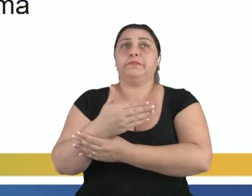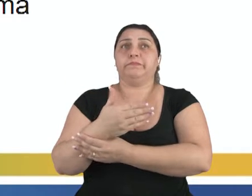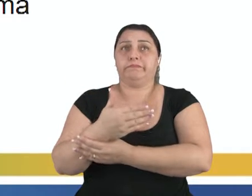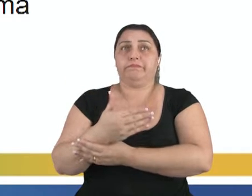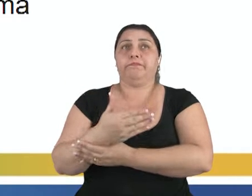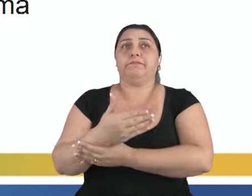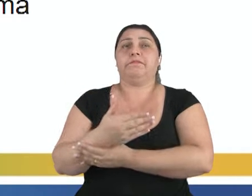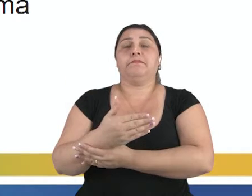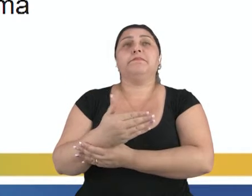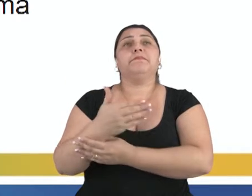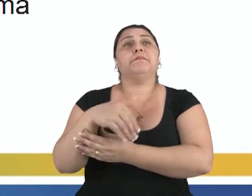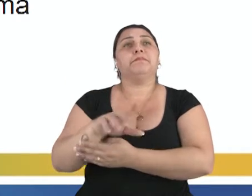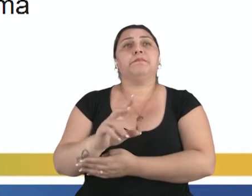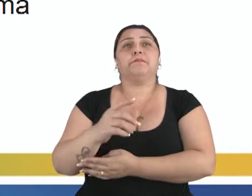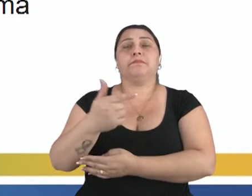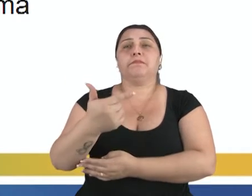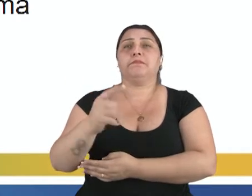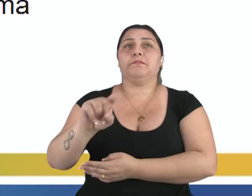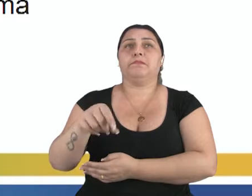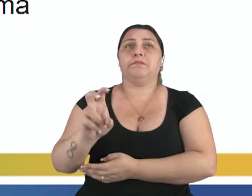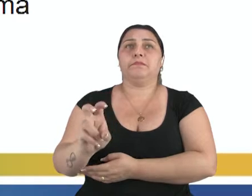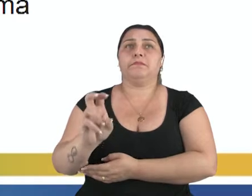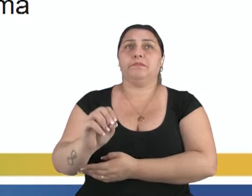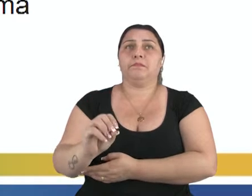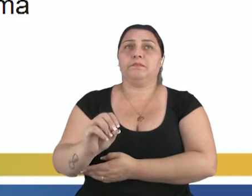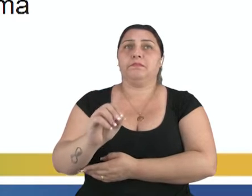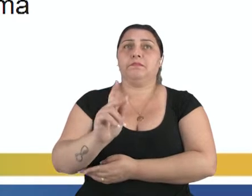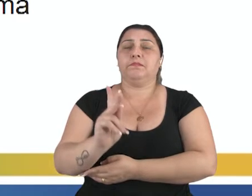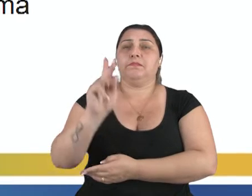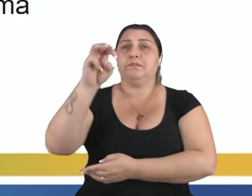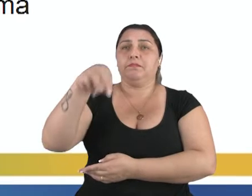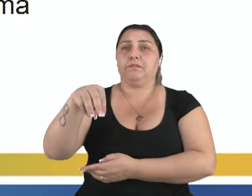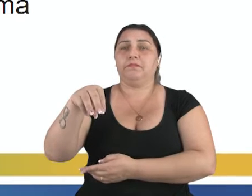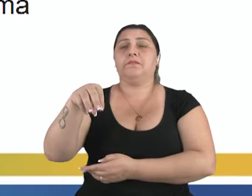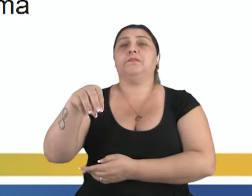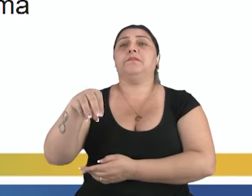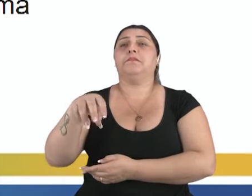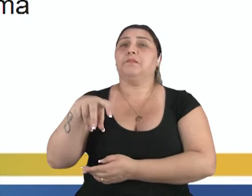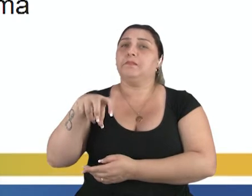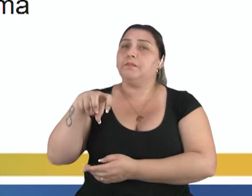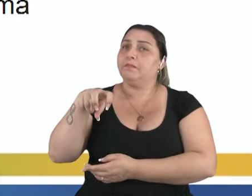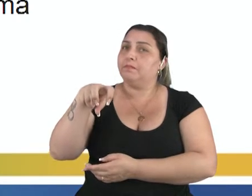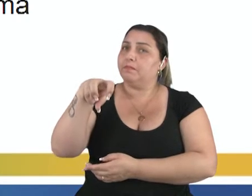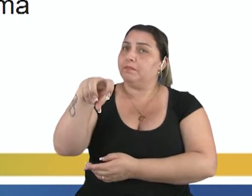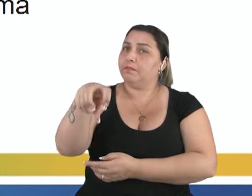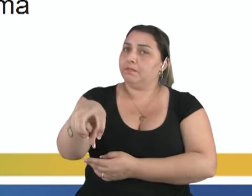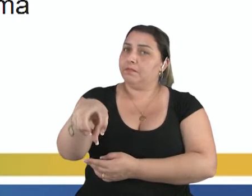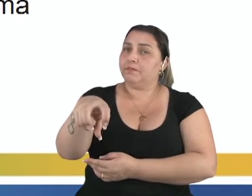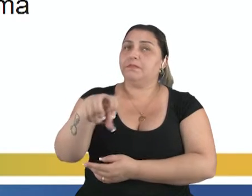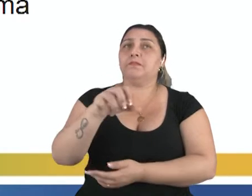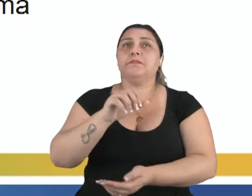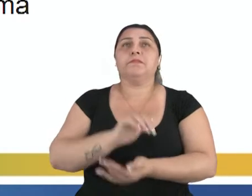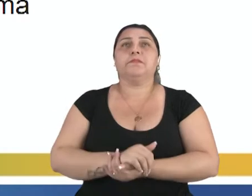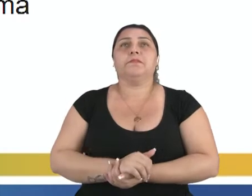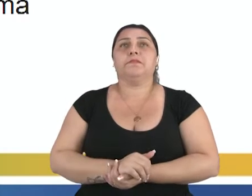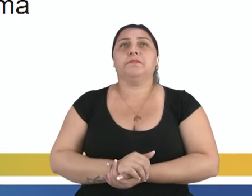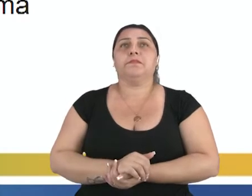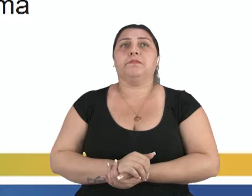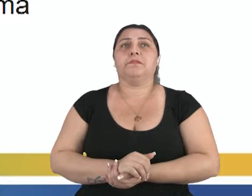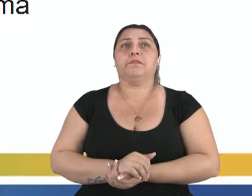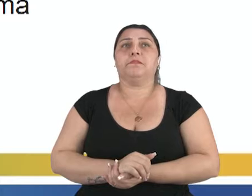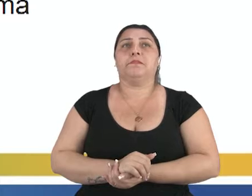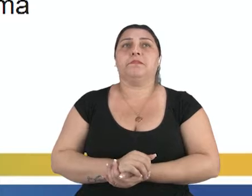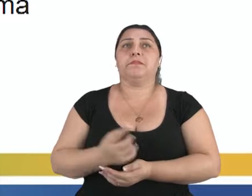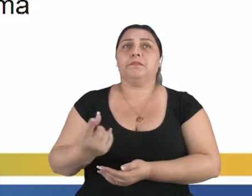2,50 por quilômetros rodado. Assim, o preço de uma corrida de X